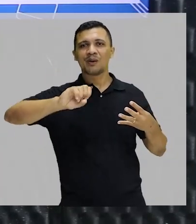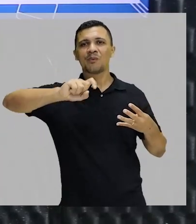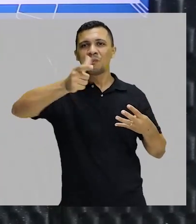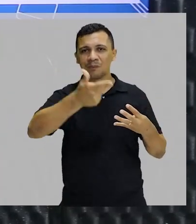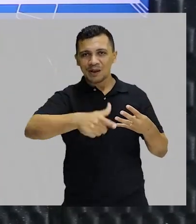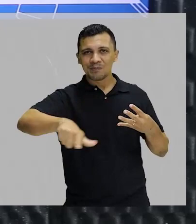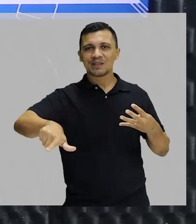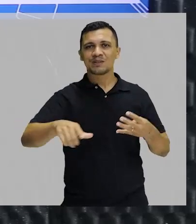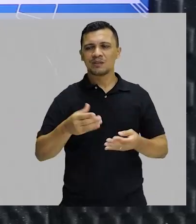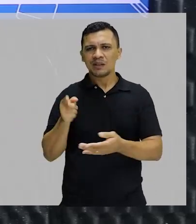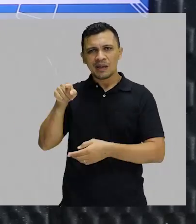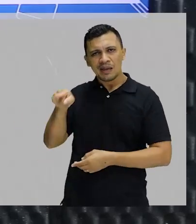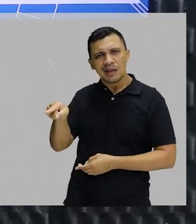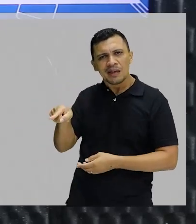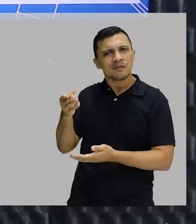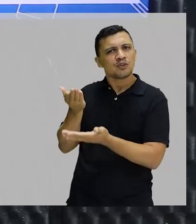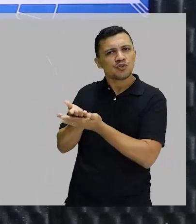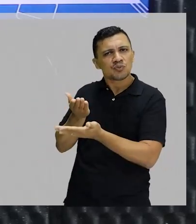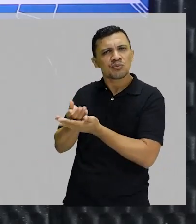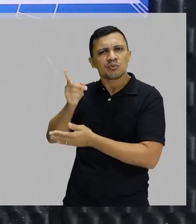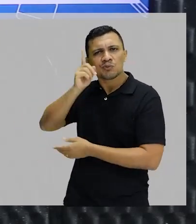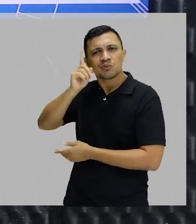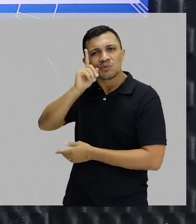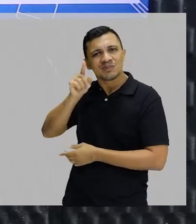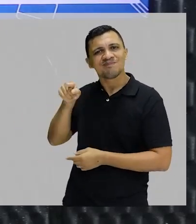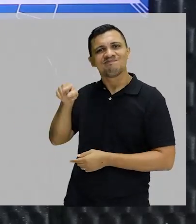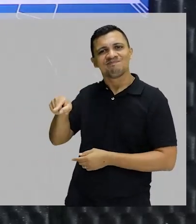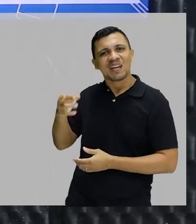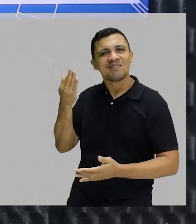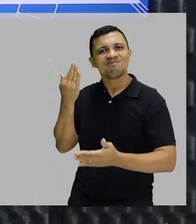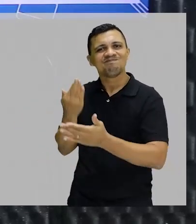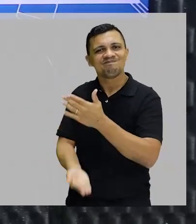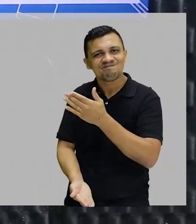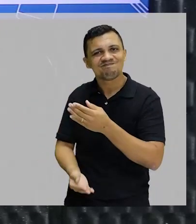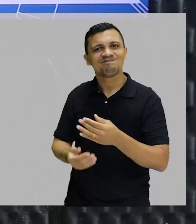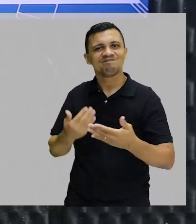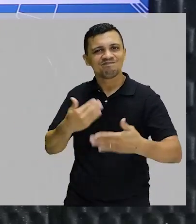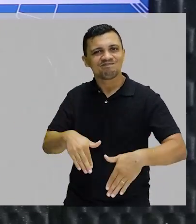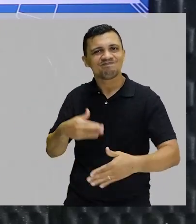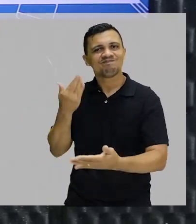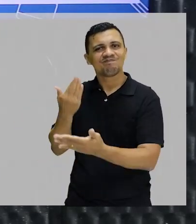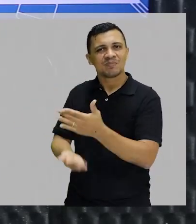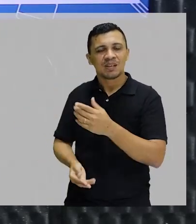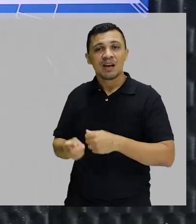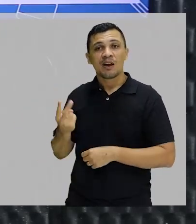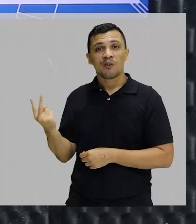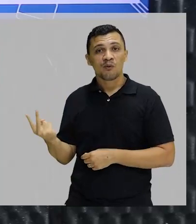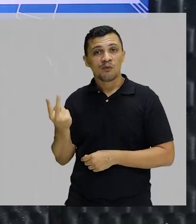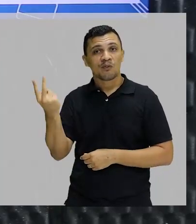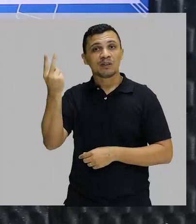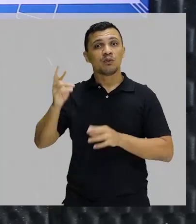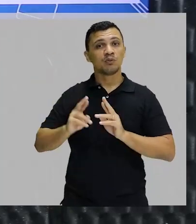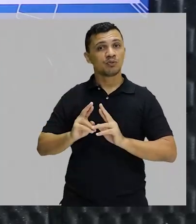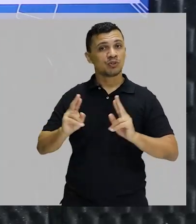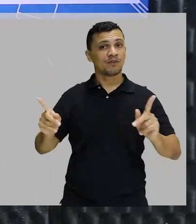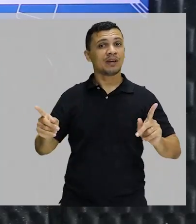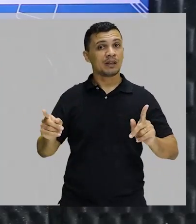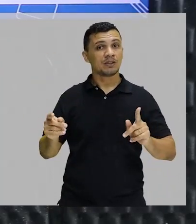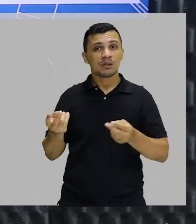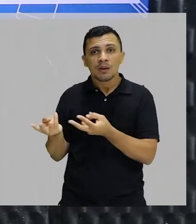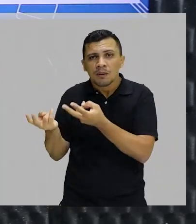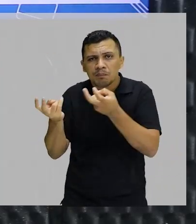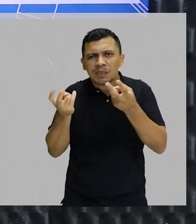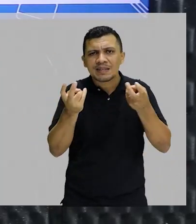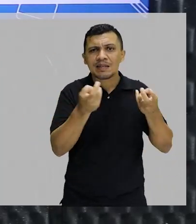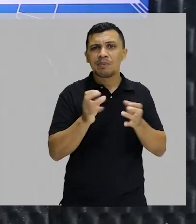os dias e mesmo assim reprovou no teste. É um valor diferente da adição. Então, prestem bem atenção aí no